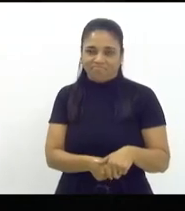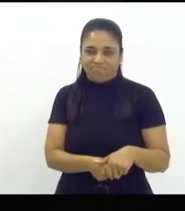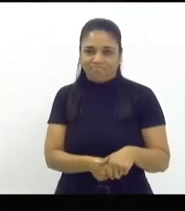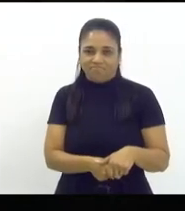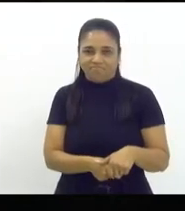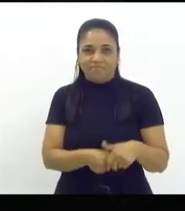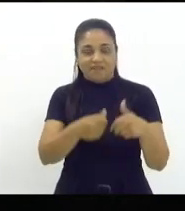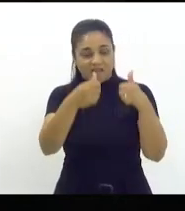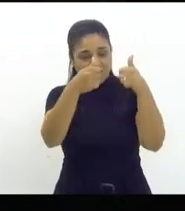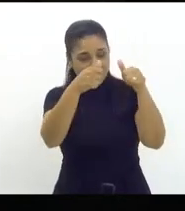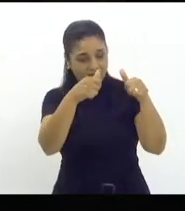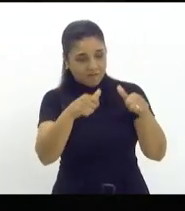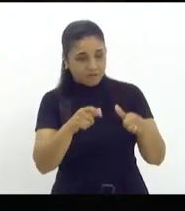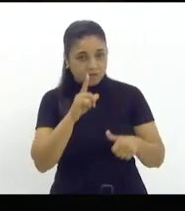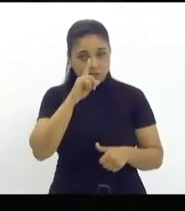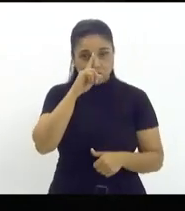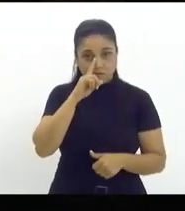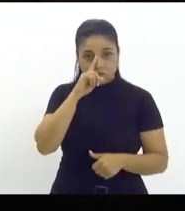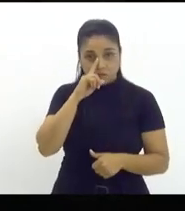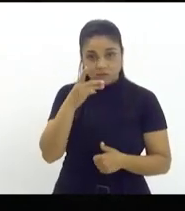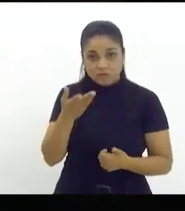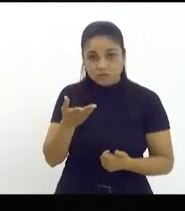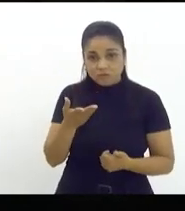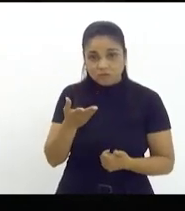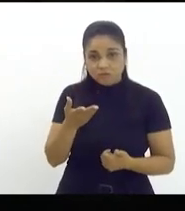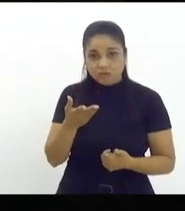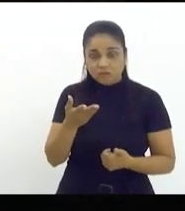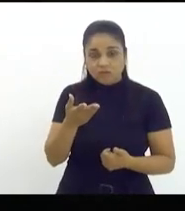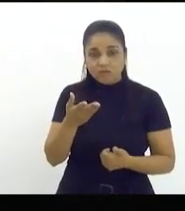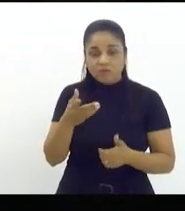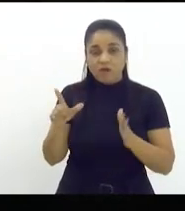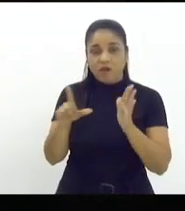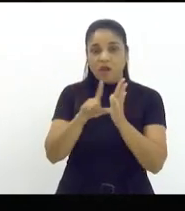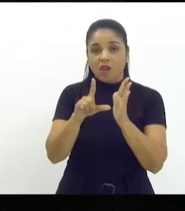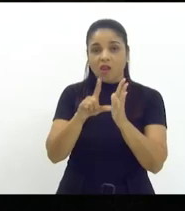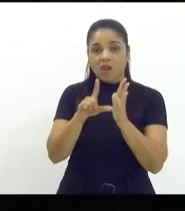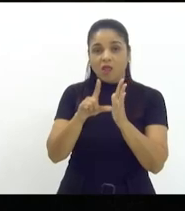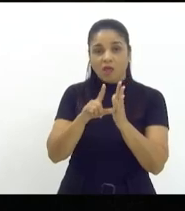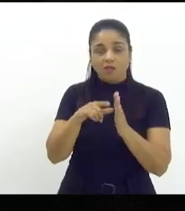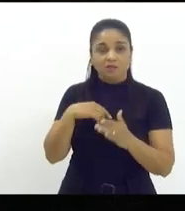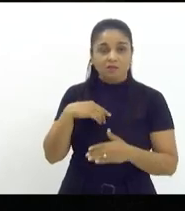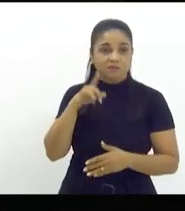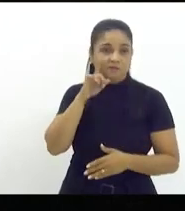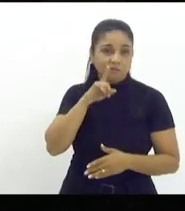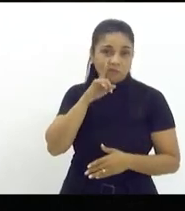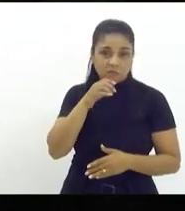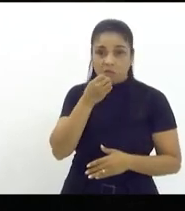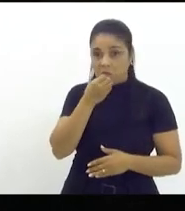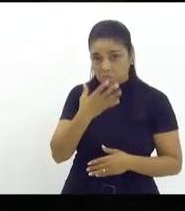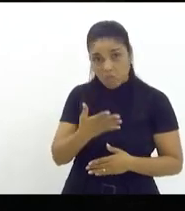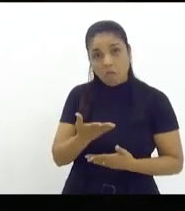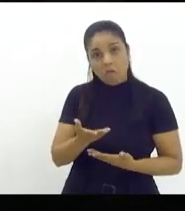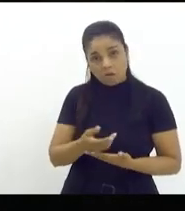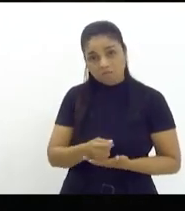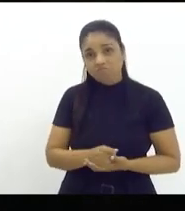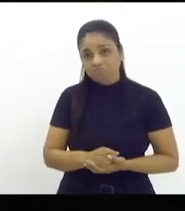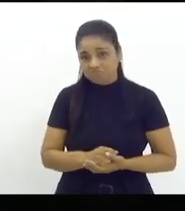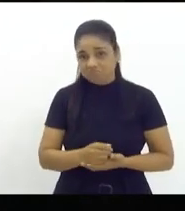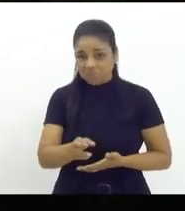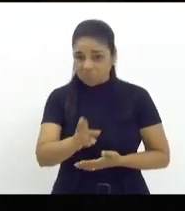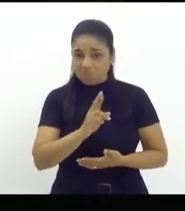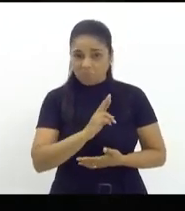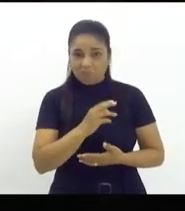avaliação de risco das Americanas era muito boa tava